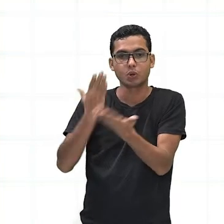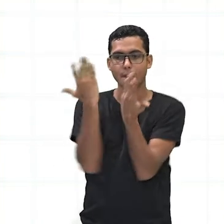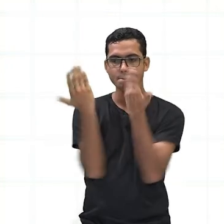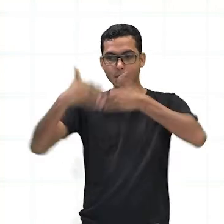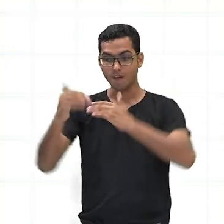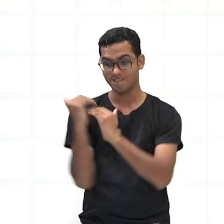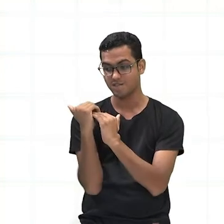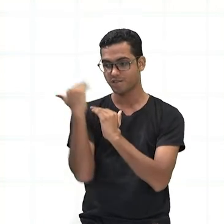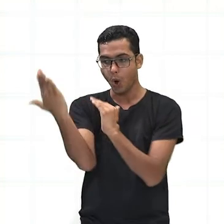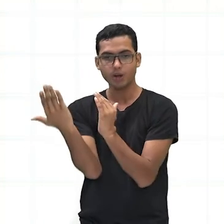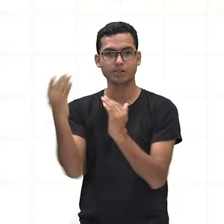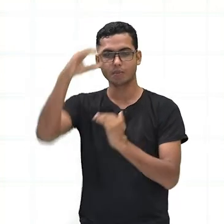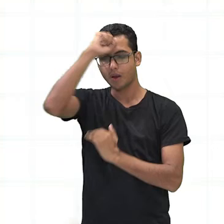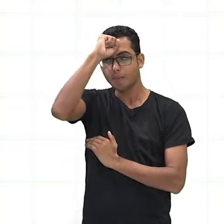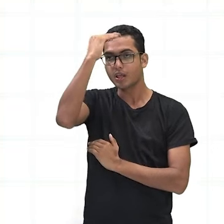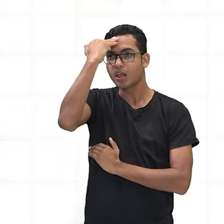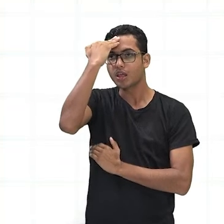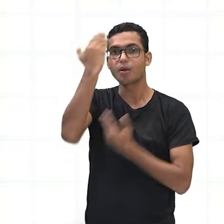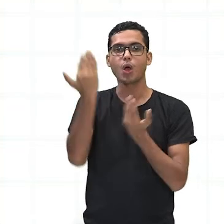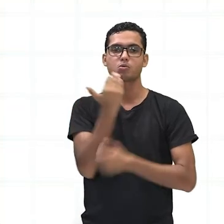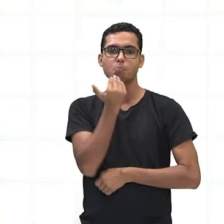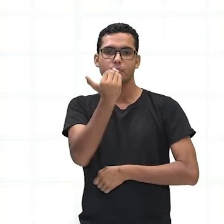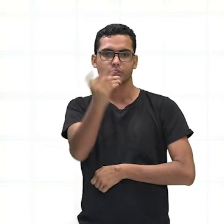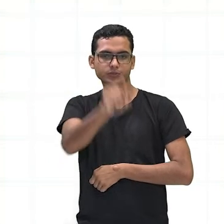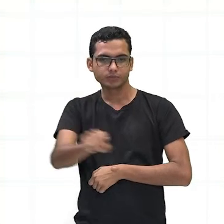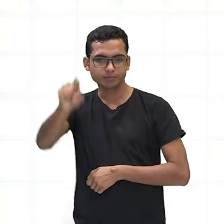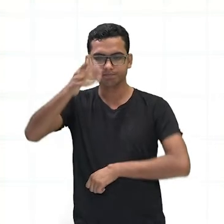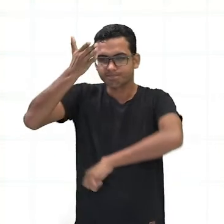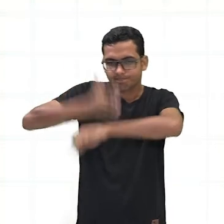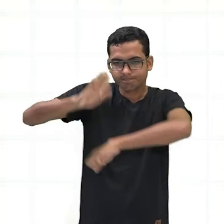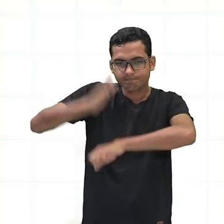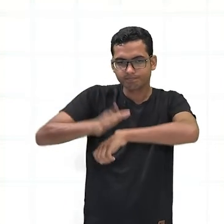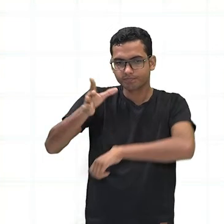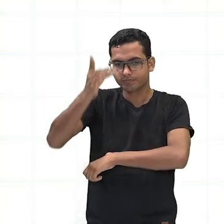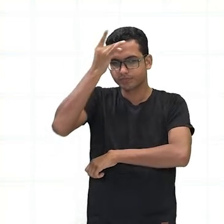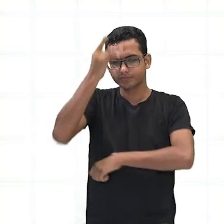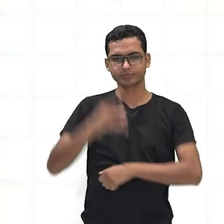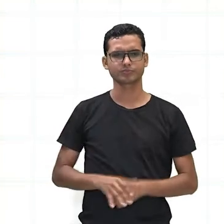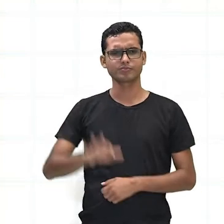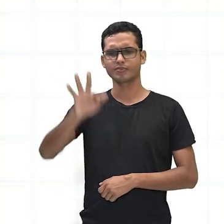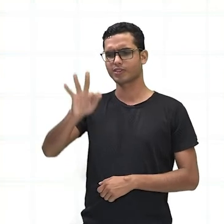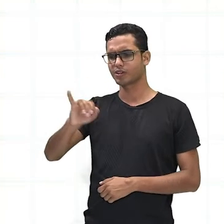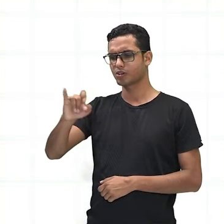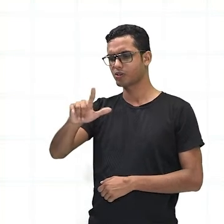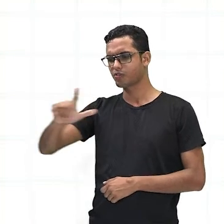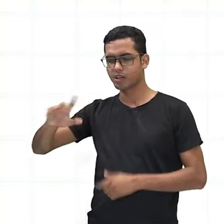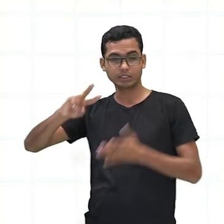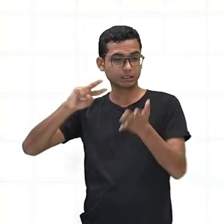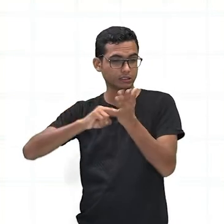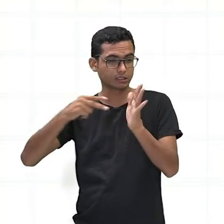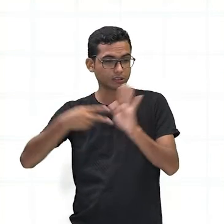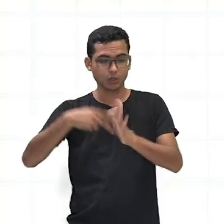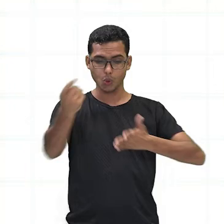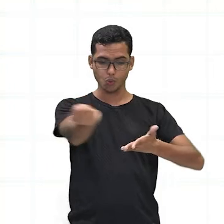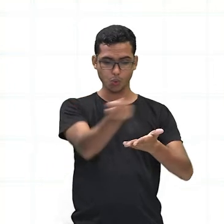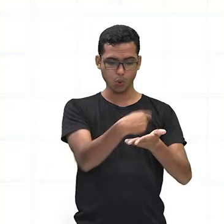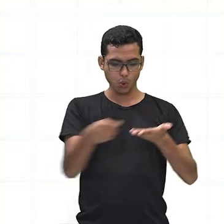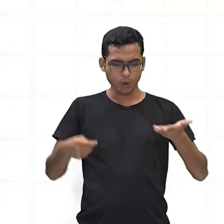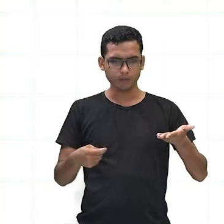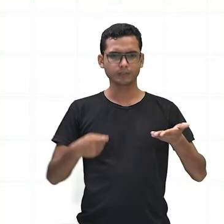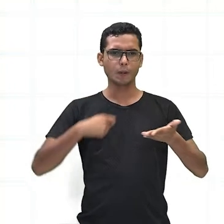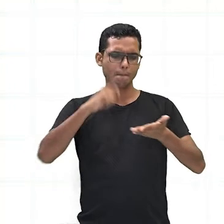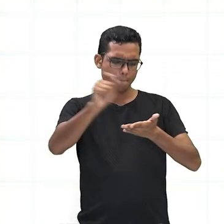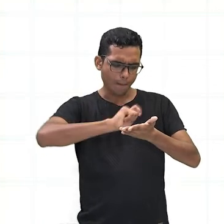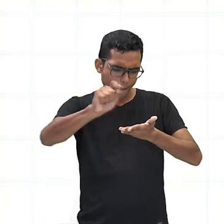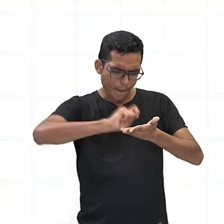aprenderem, né? Saberem do que está sendo pedido. Então, aqui, ó, fill. Fill é preencher.